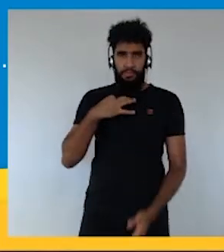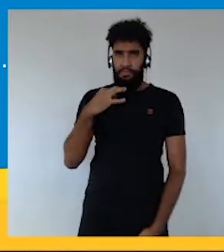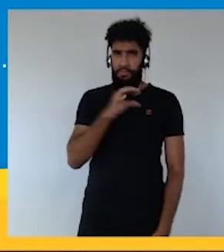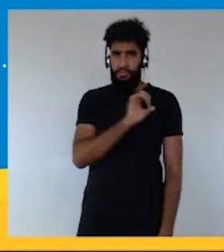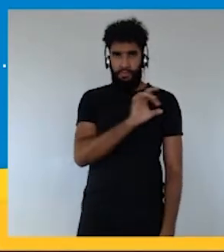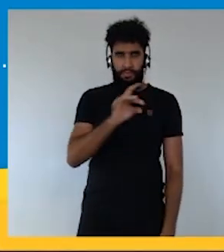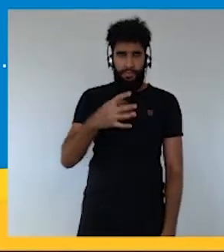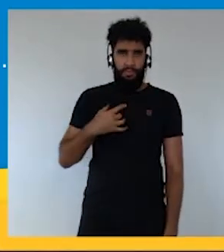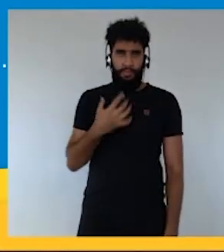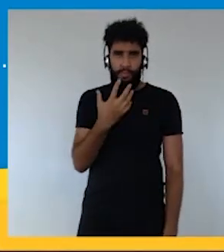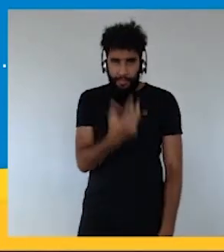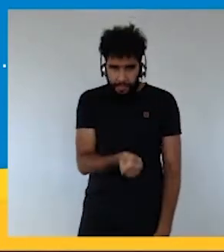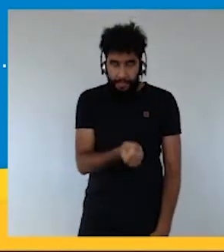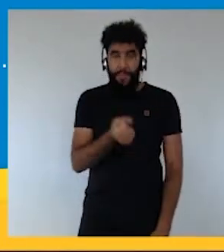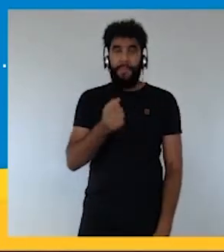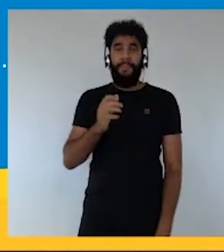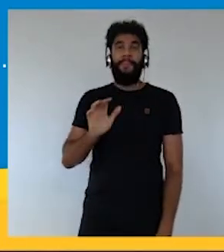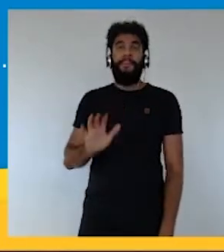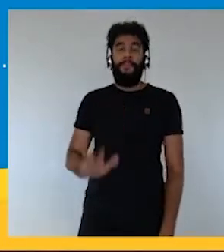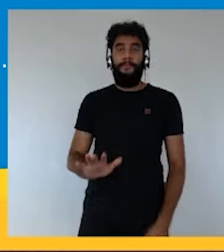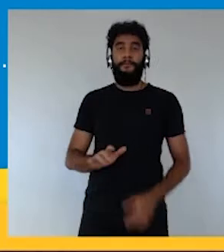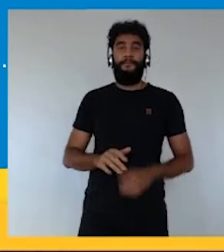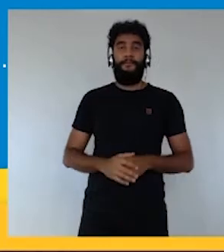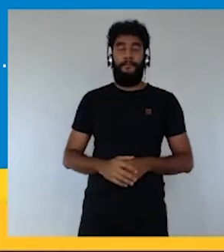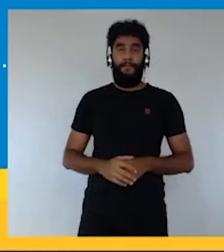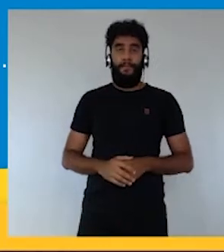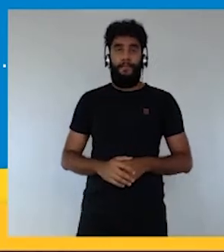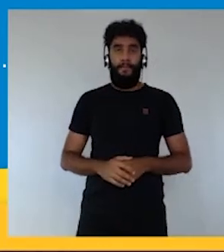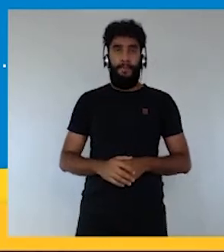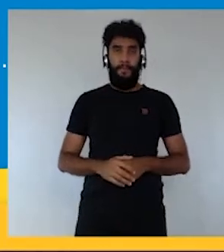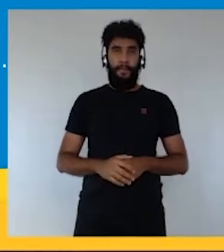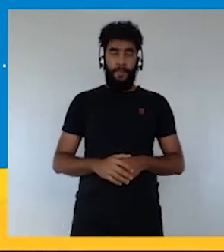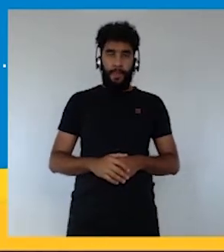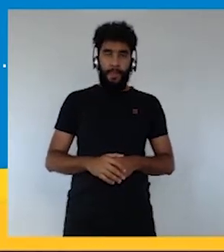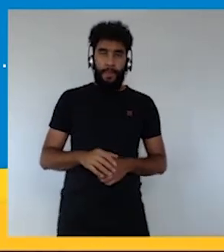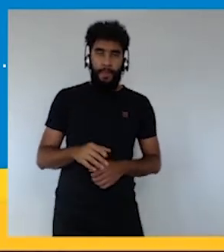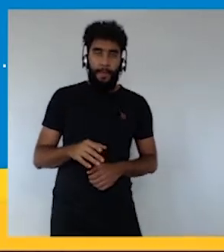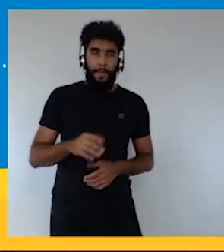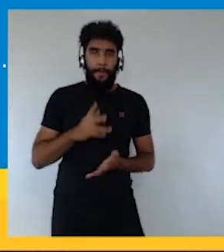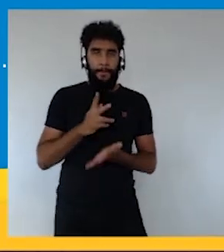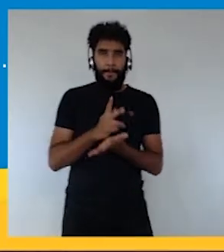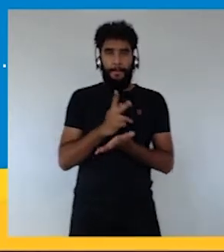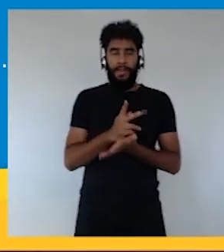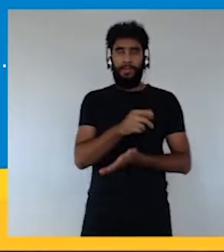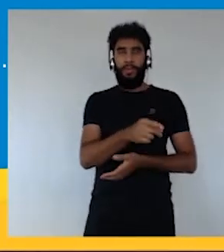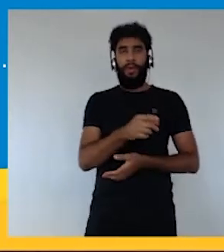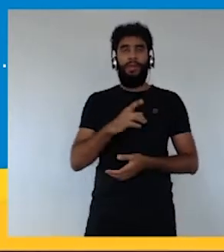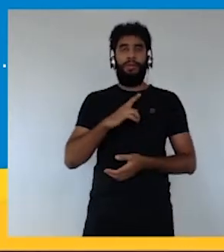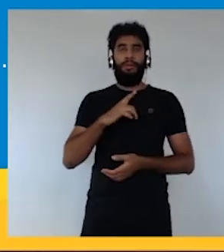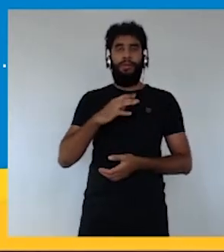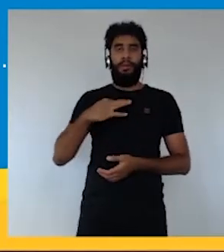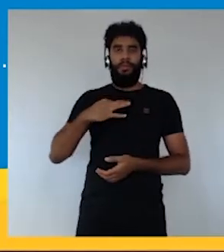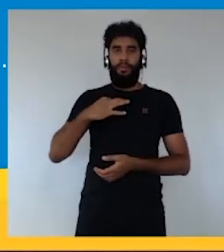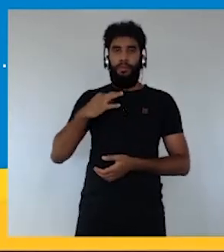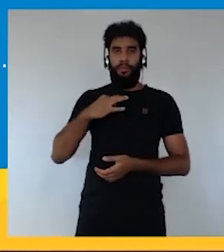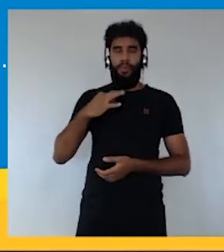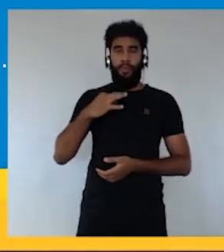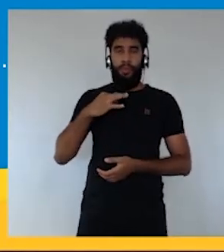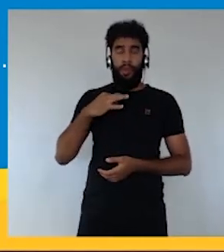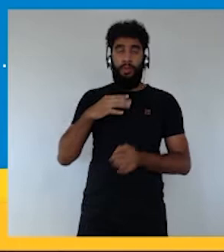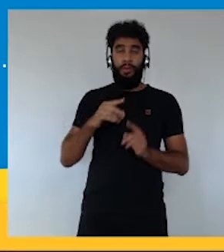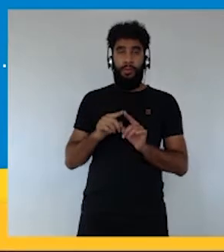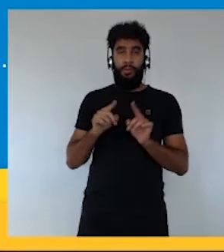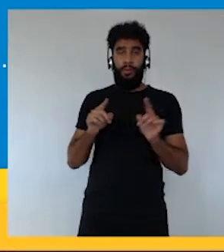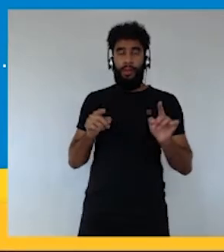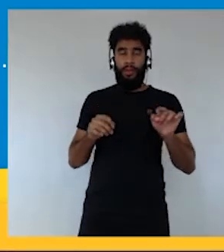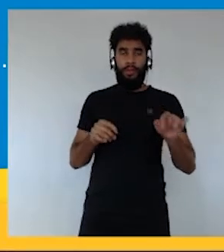desses instrumentos, apesar de ser voluntários na sua adoção na origem, eles acabam